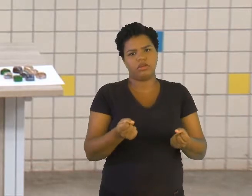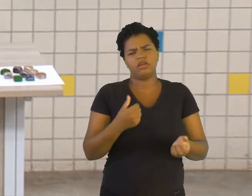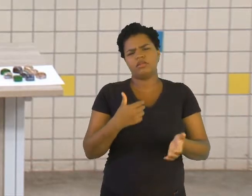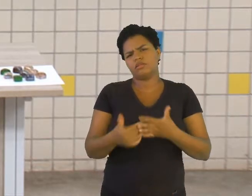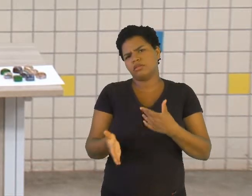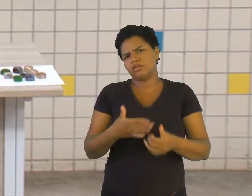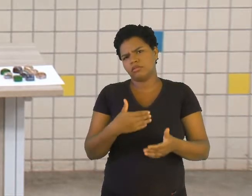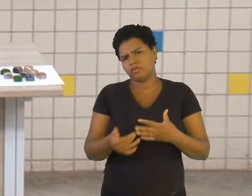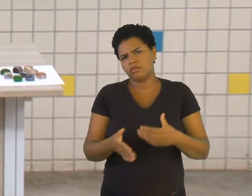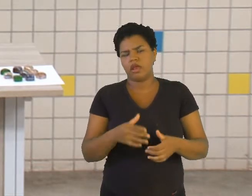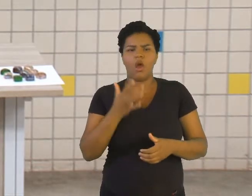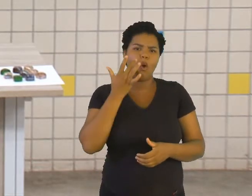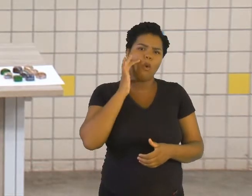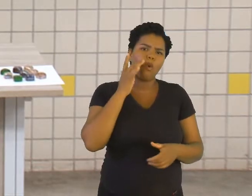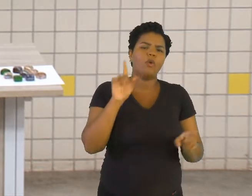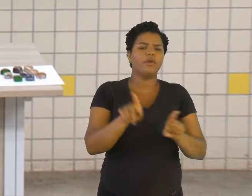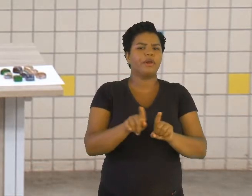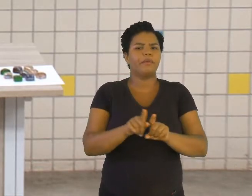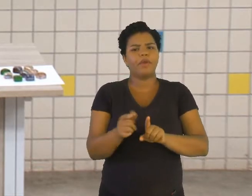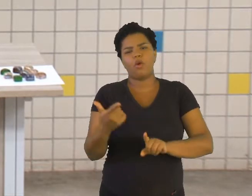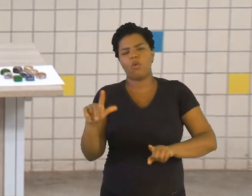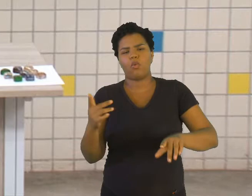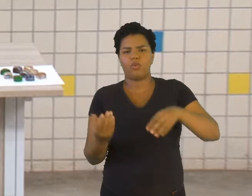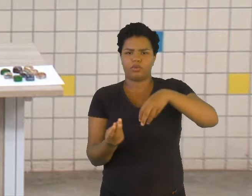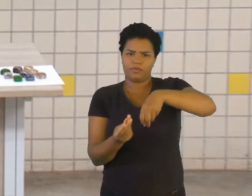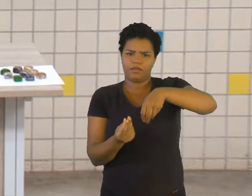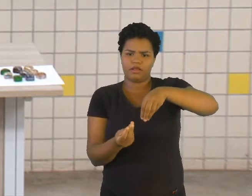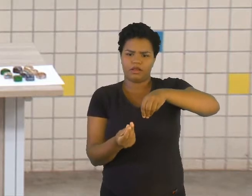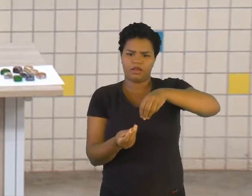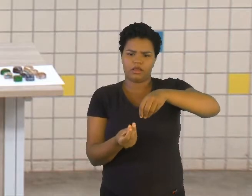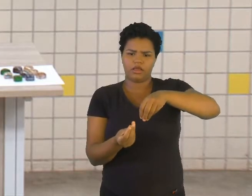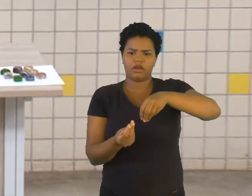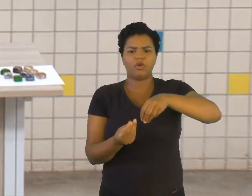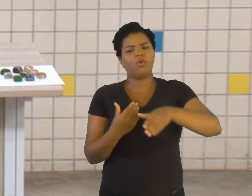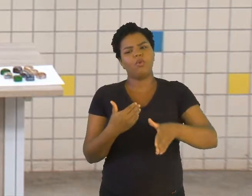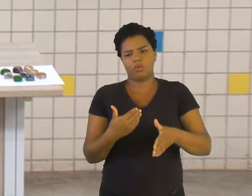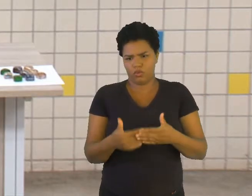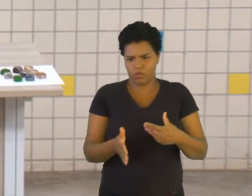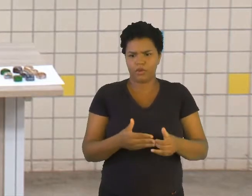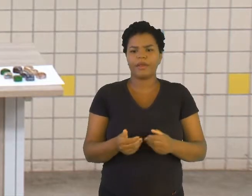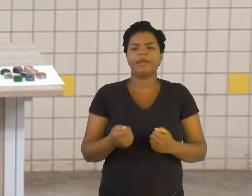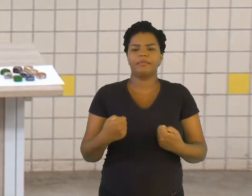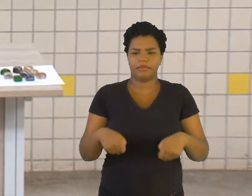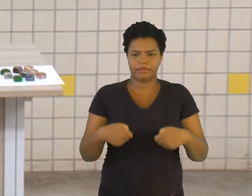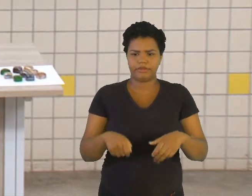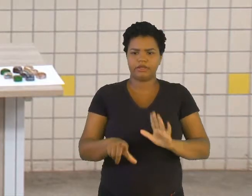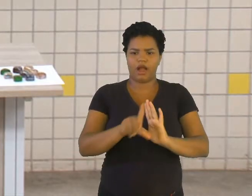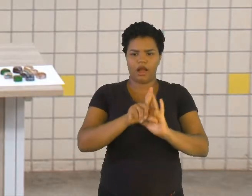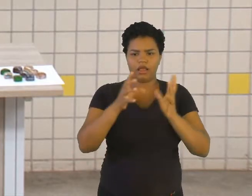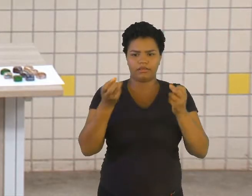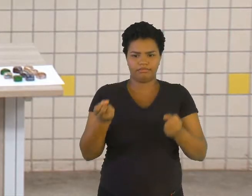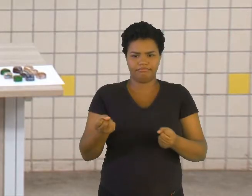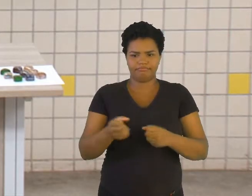qualquer outro tipo de minério. Qualquer outro tipo de minério. Vejamos bem,